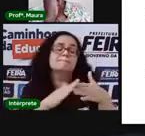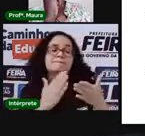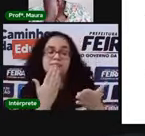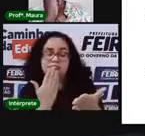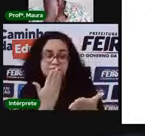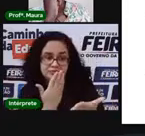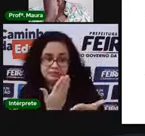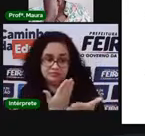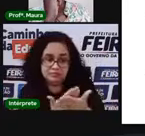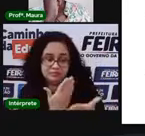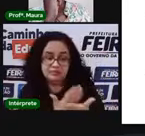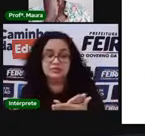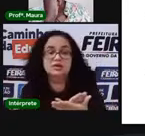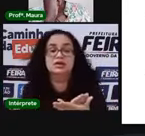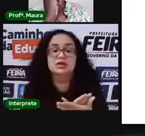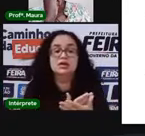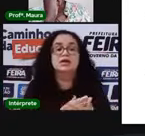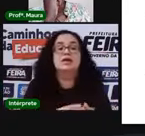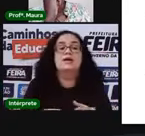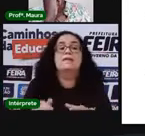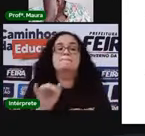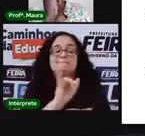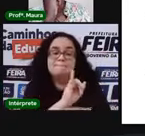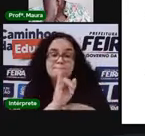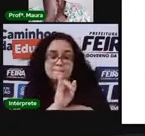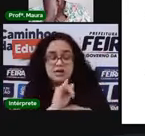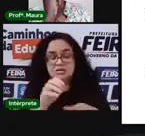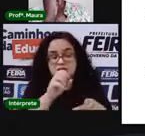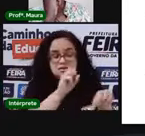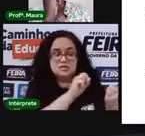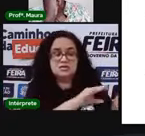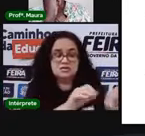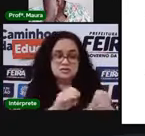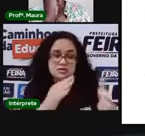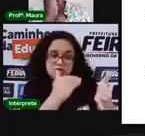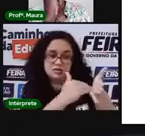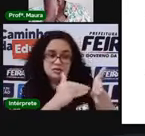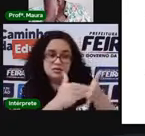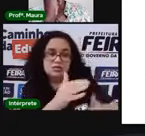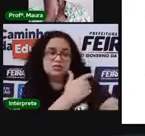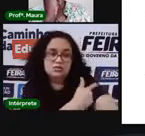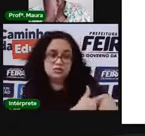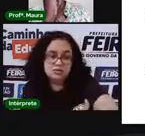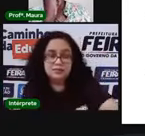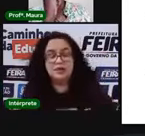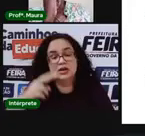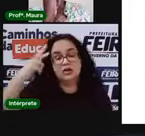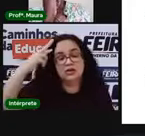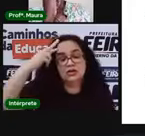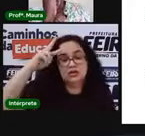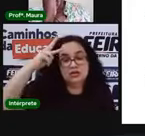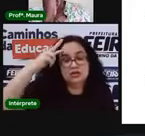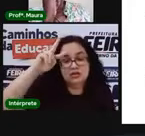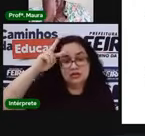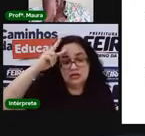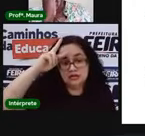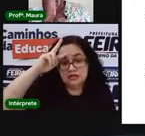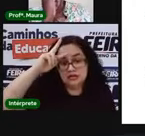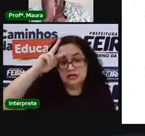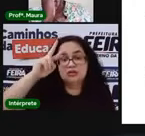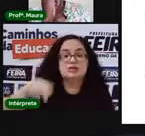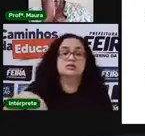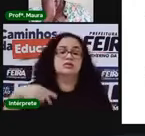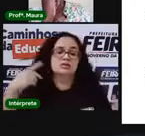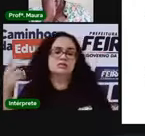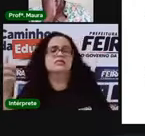que a escola encaminhe para a SEDUC ou poste nas redes marcando a SEDUC ou a escola. Relembrando os outros desafios